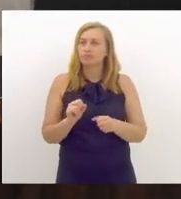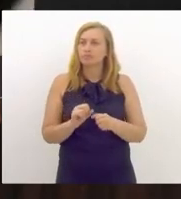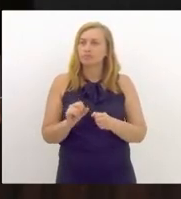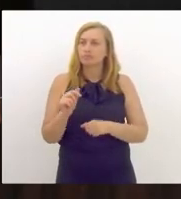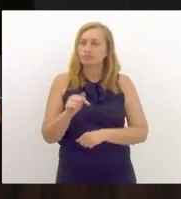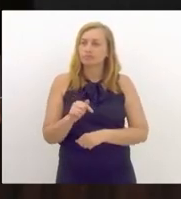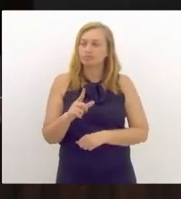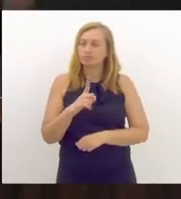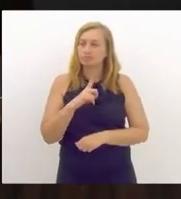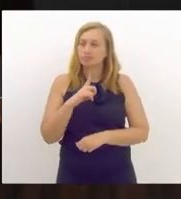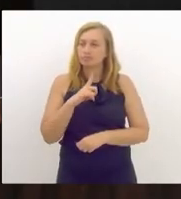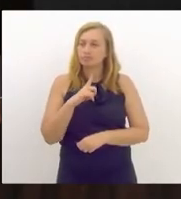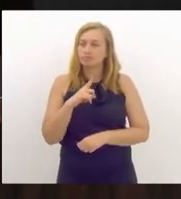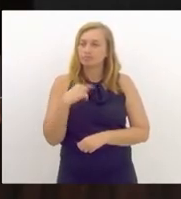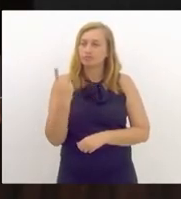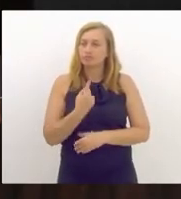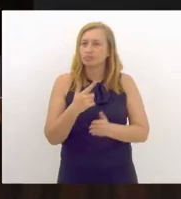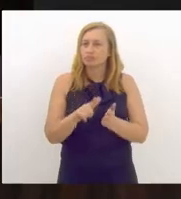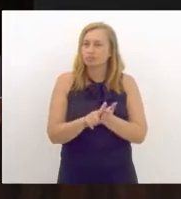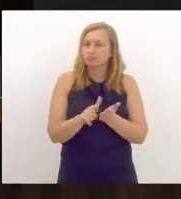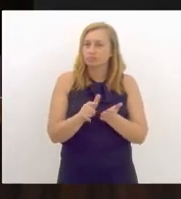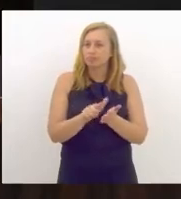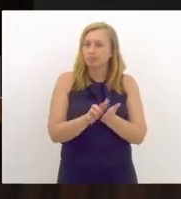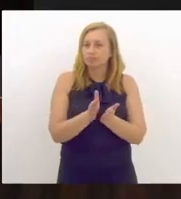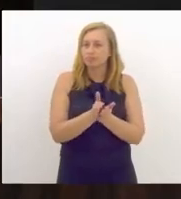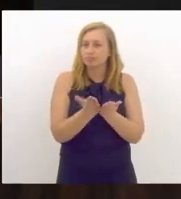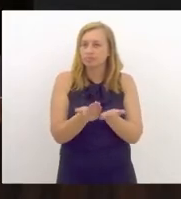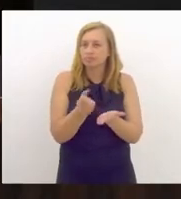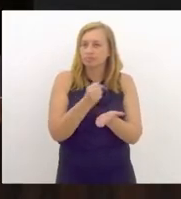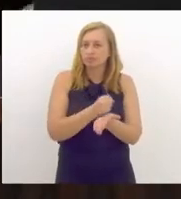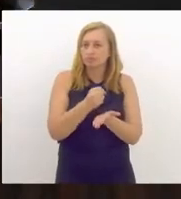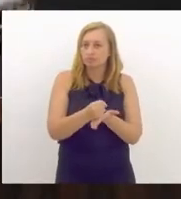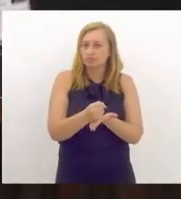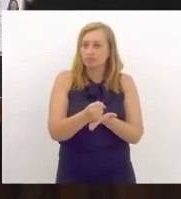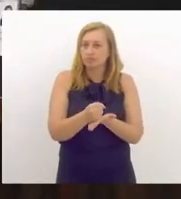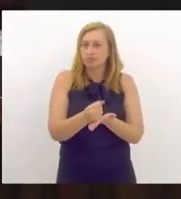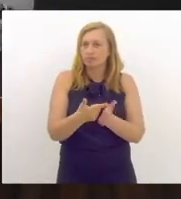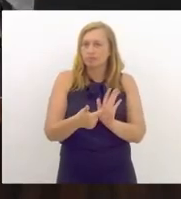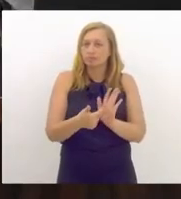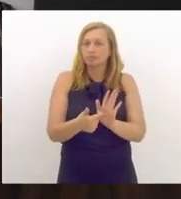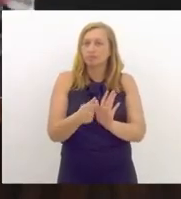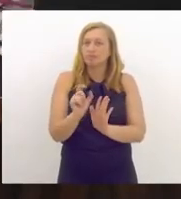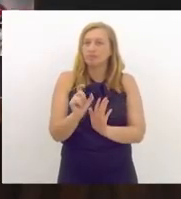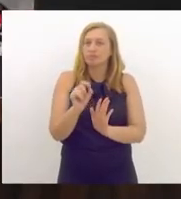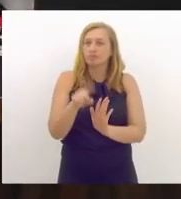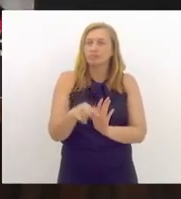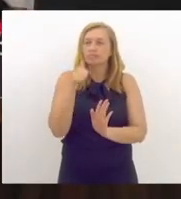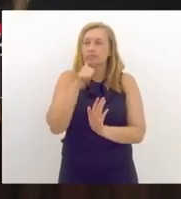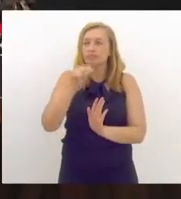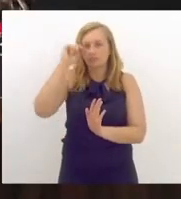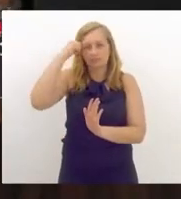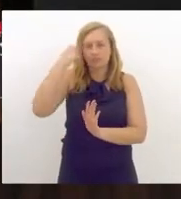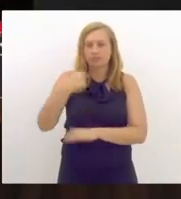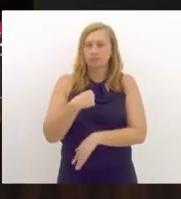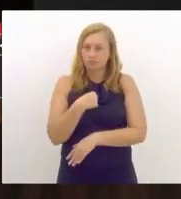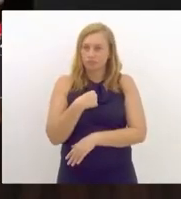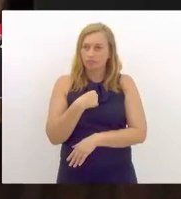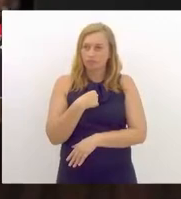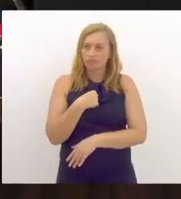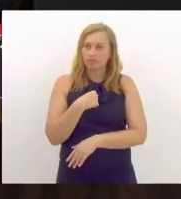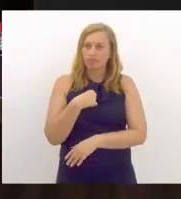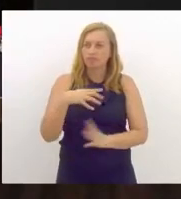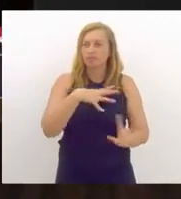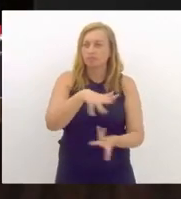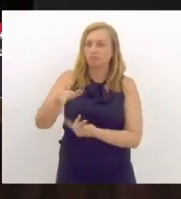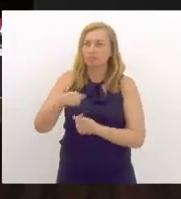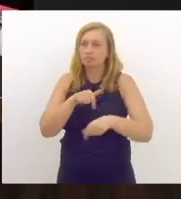ter a nossa carteira de trabalho como símbolo do que é para mulheres negras como eu o